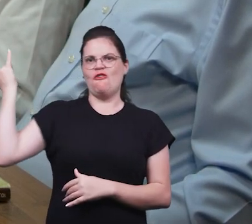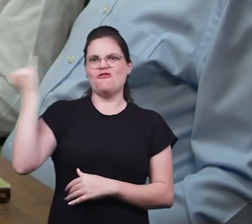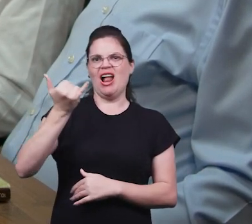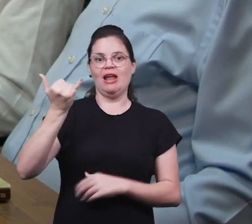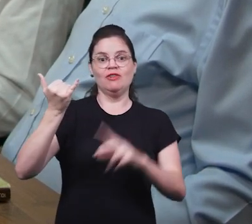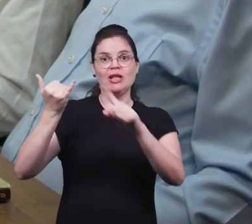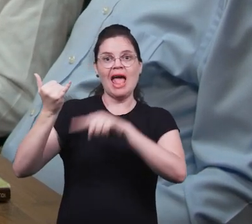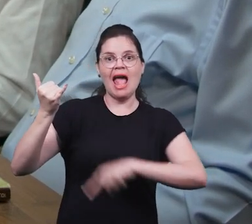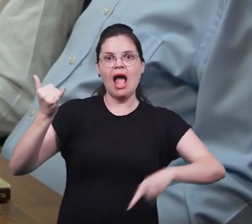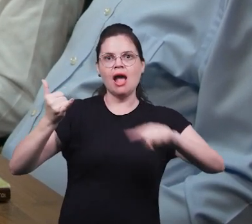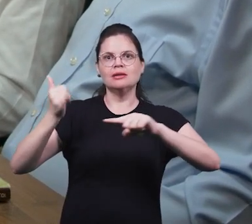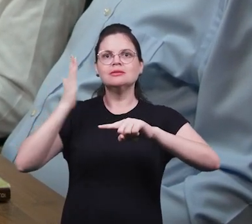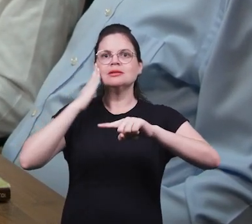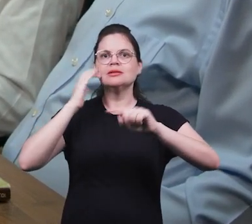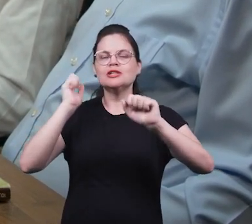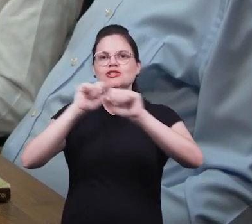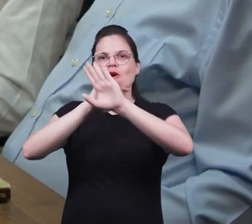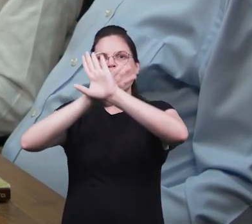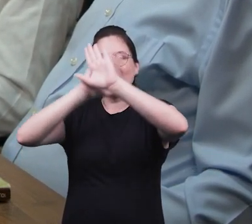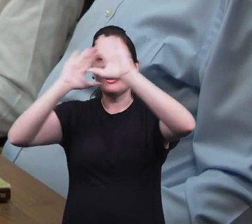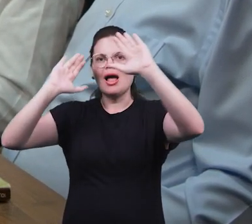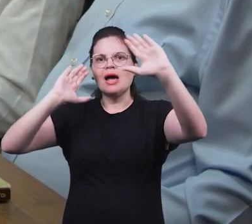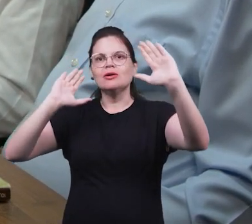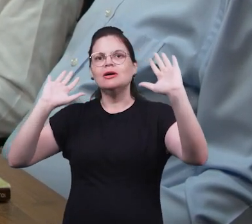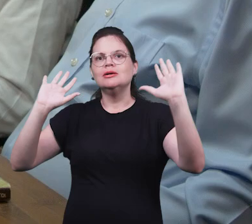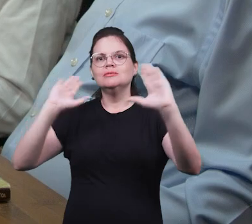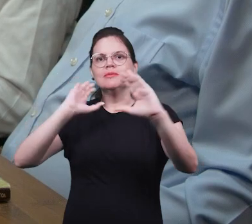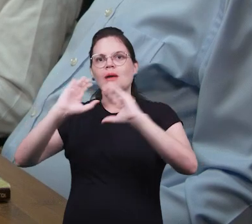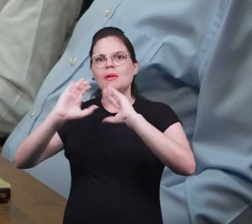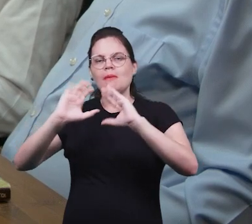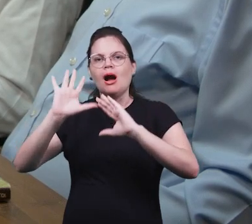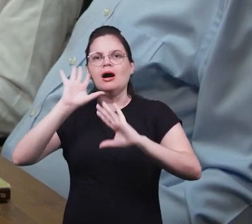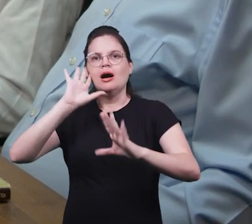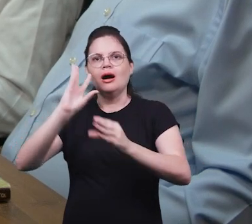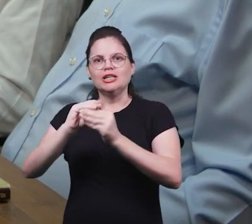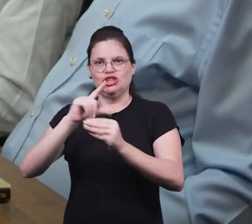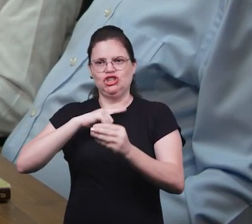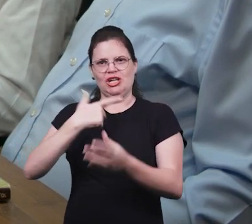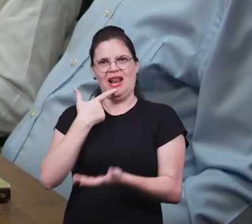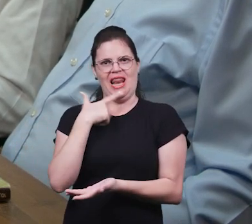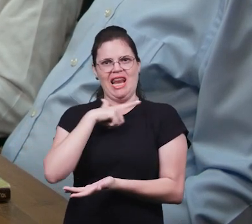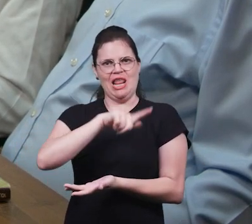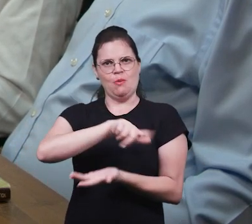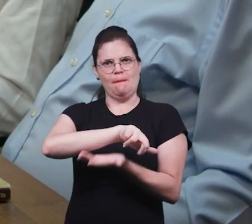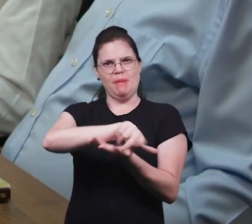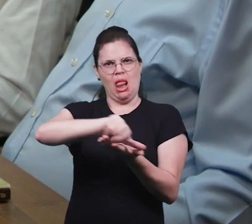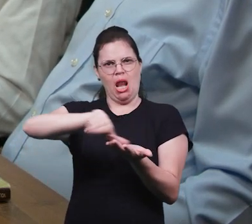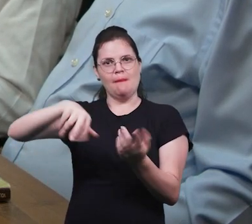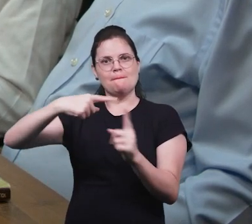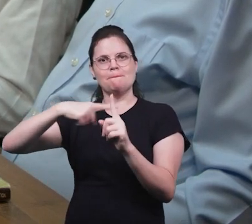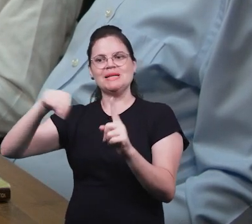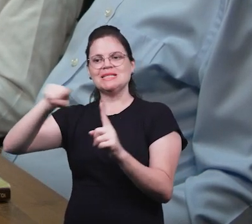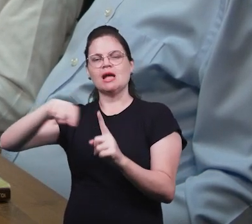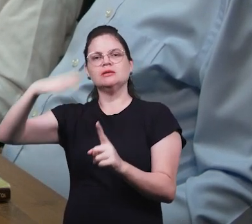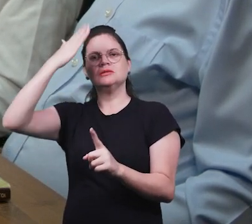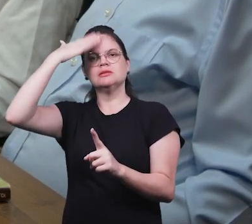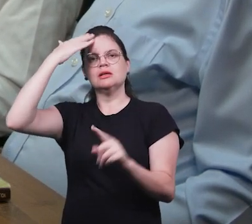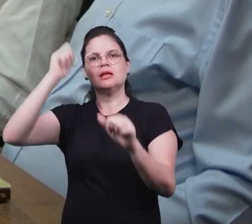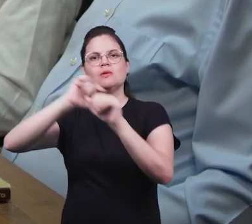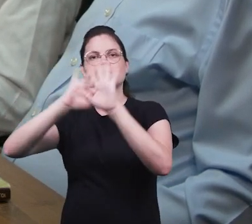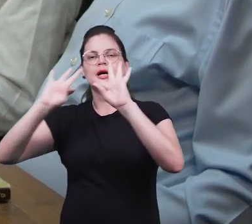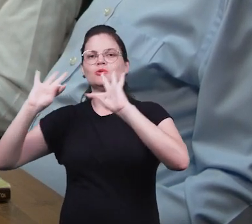todos entendiam e todos falavam na sua própria língua, e Deus os uniu ali num só corpo, num só